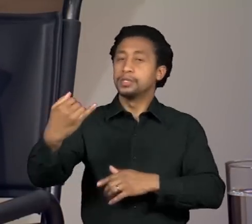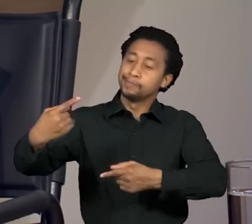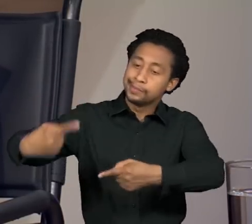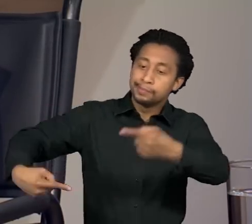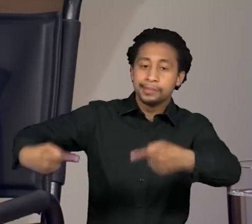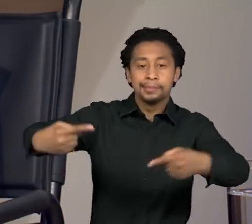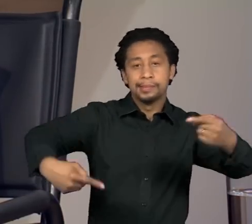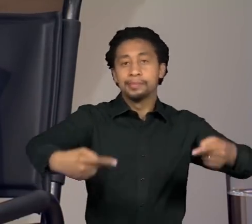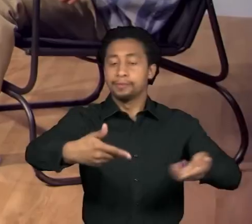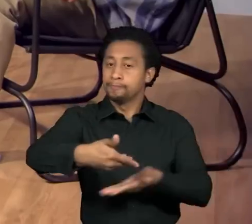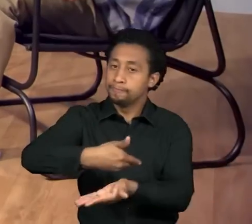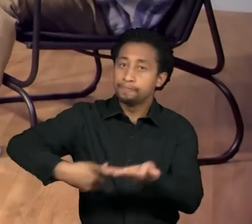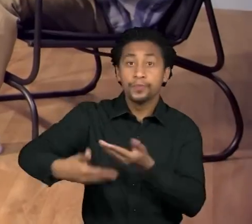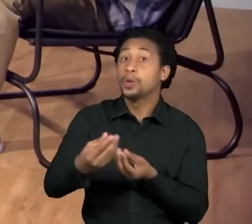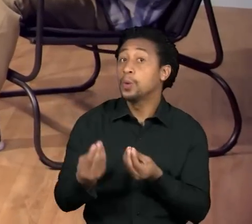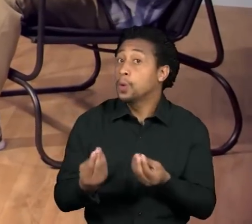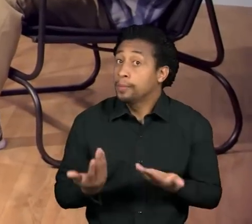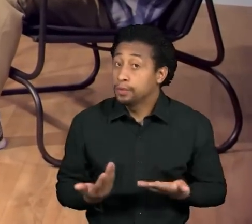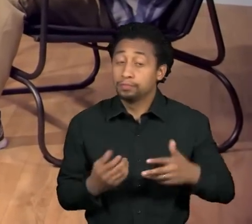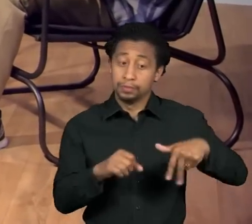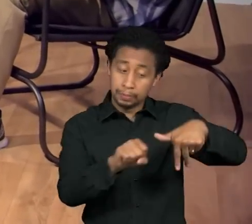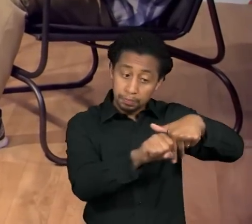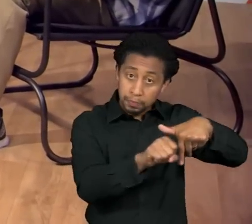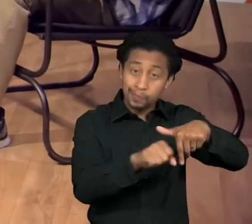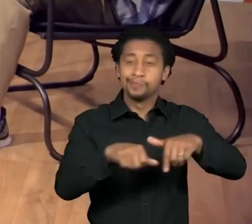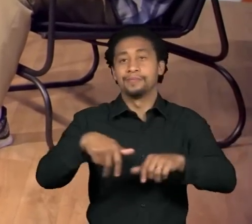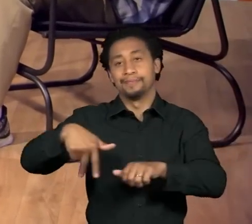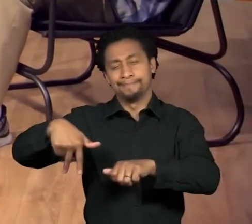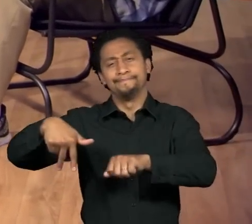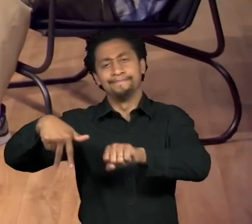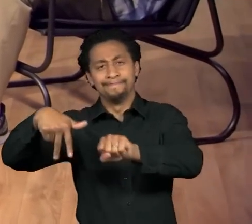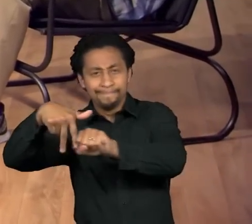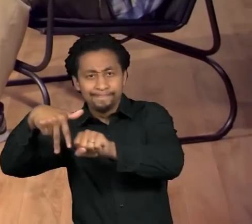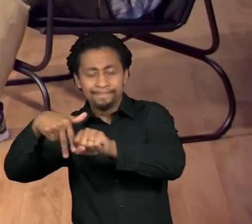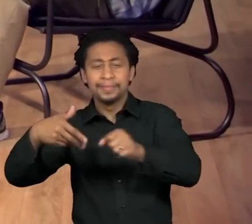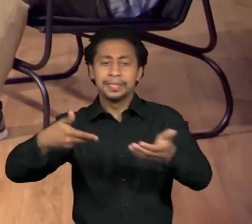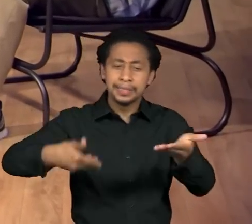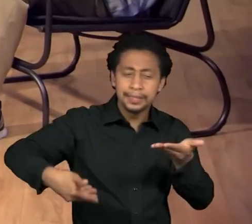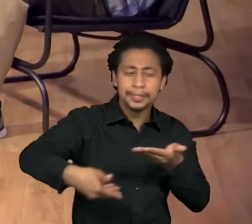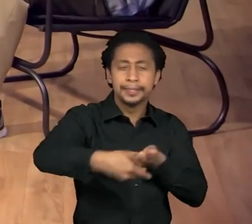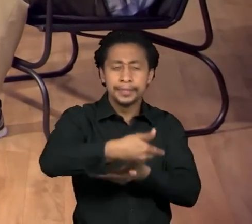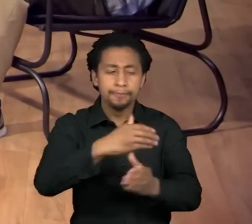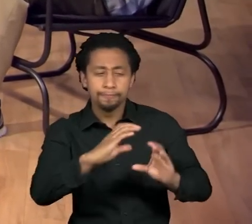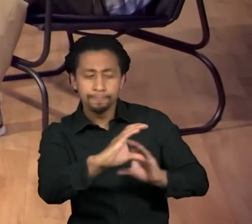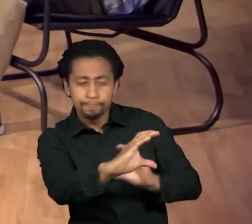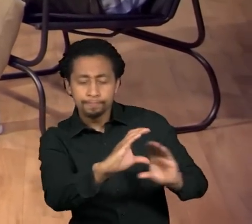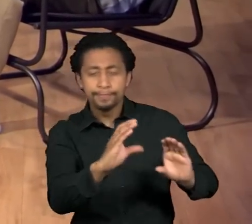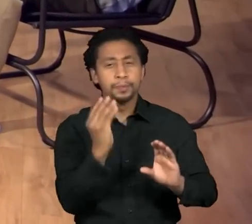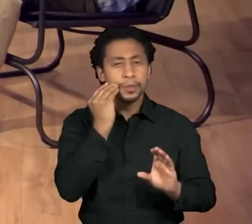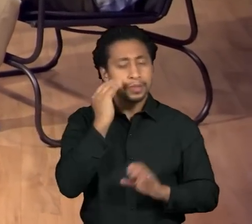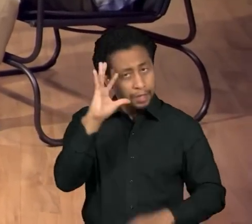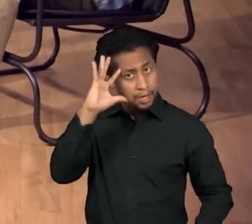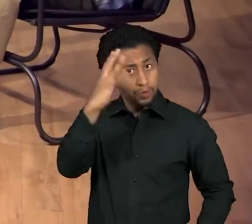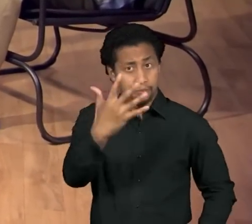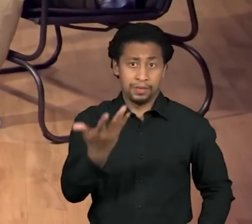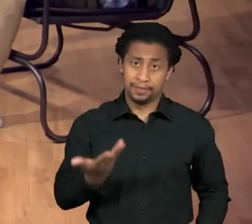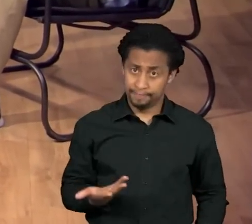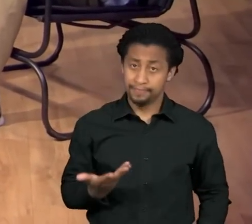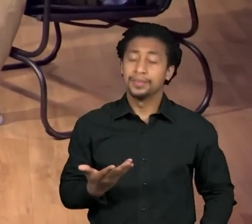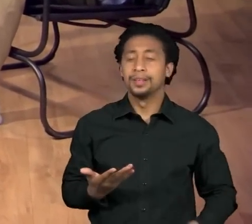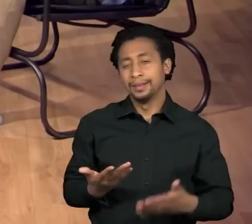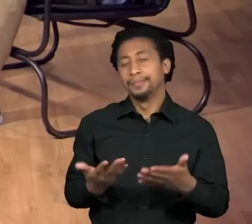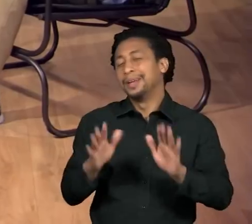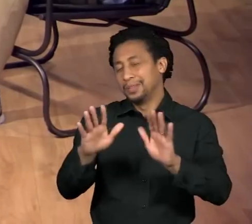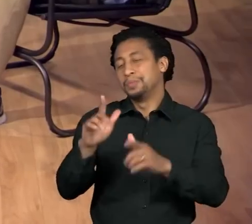a negociação diplomática. Então, o que me parece, né, eu acho que é importante que o Ângelo falou, escalar para desescalar, é